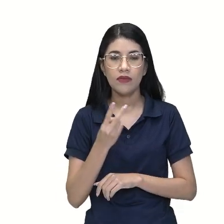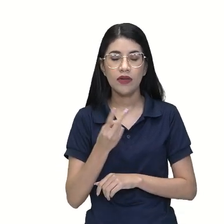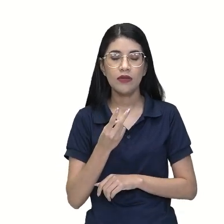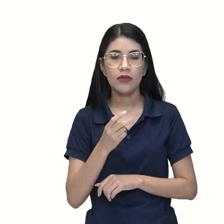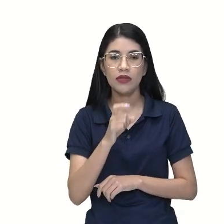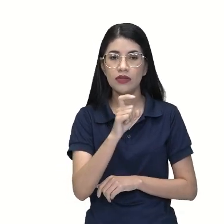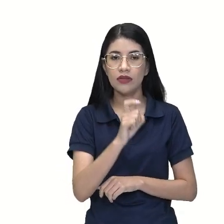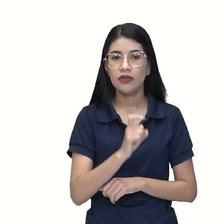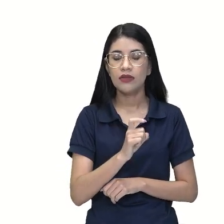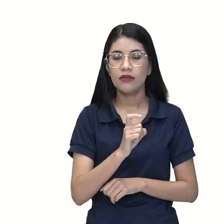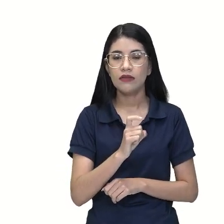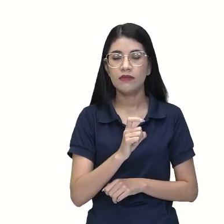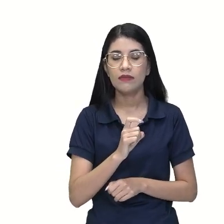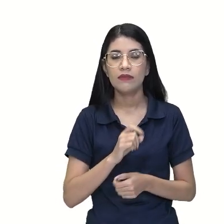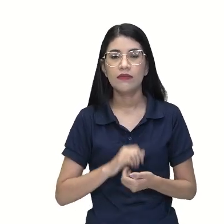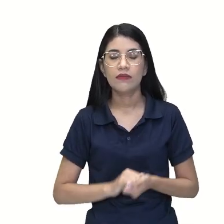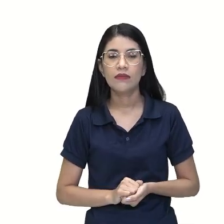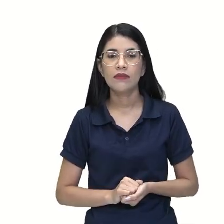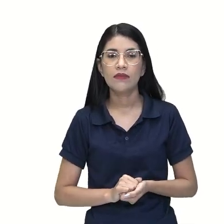de x,